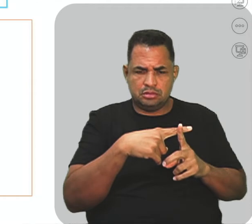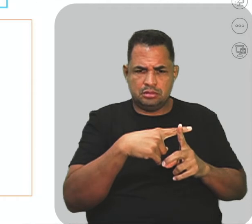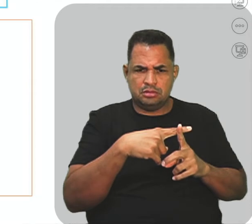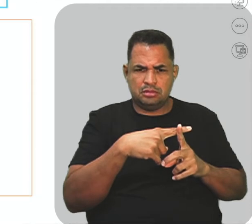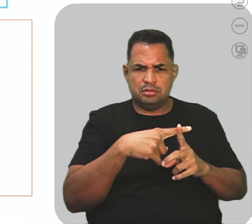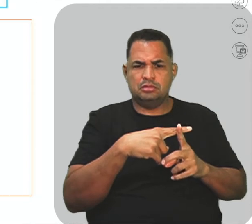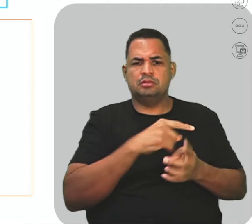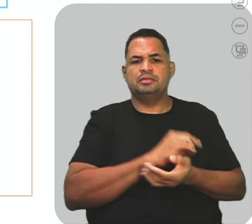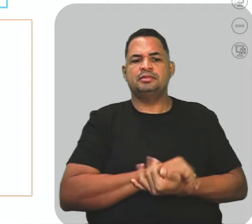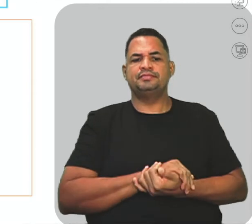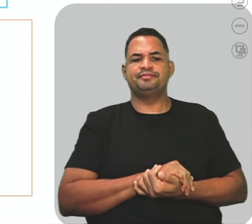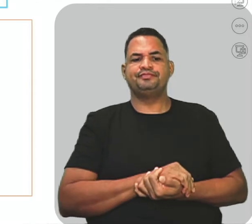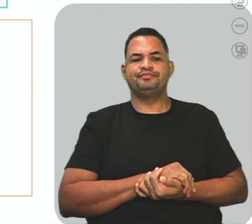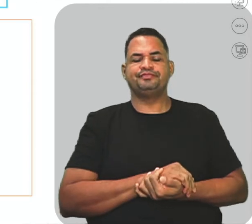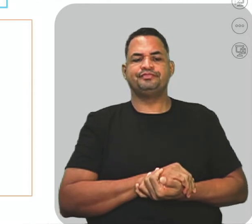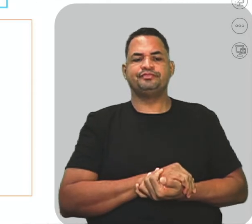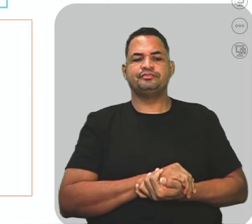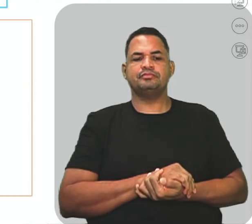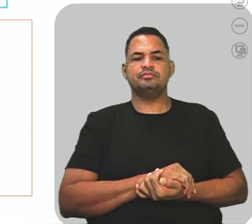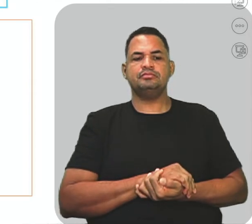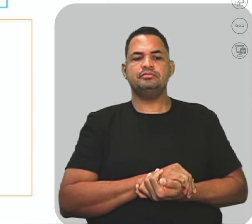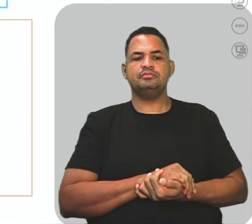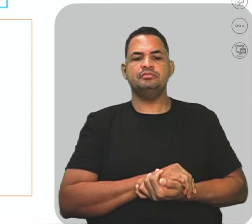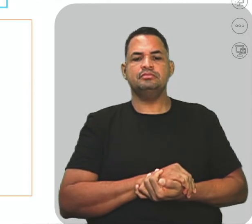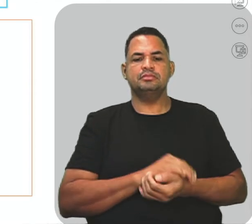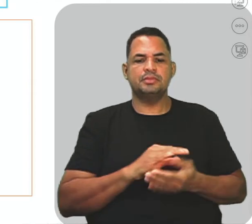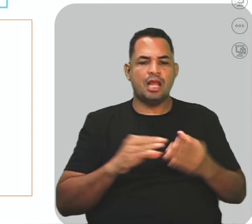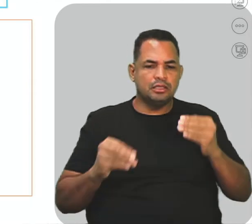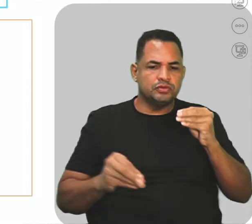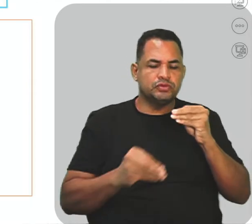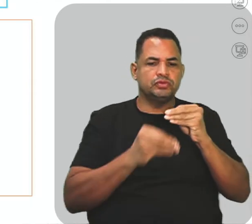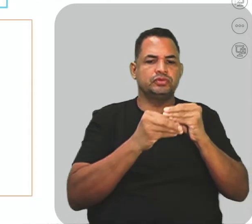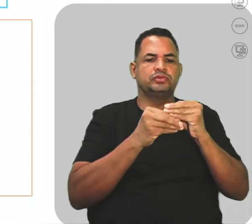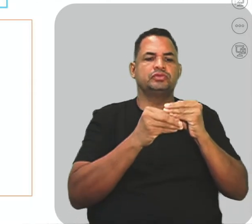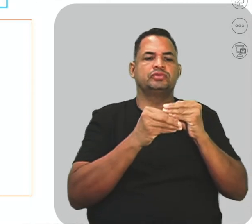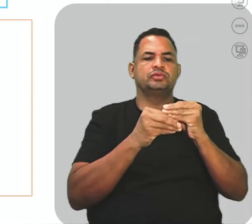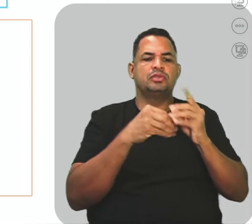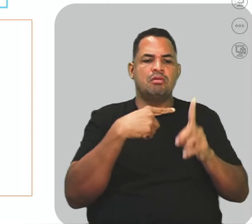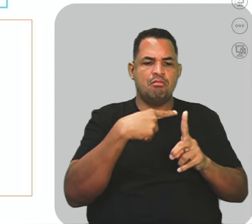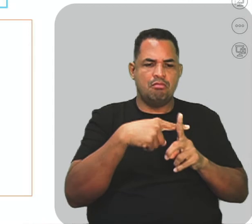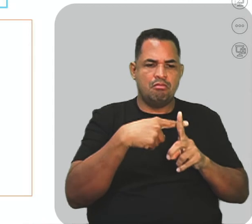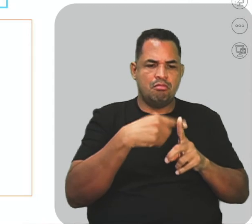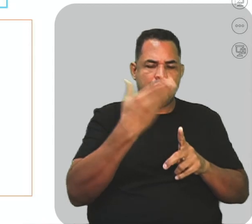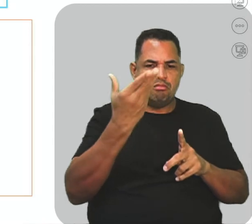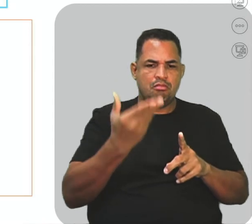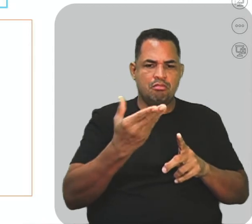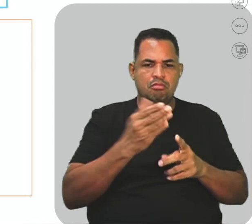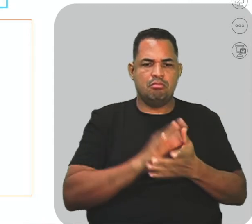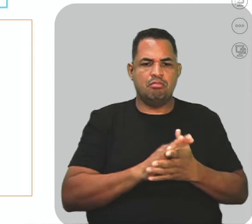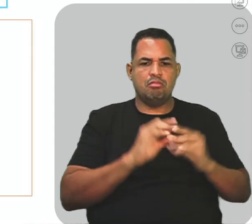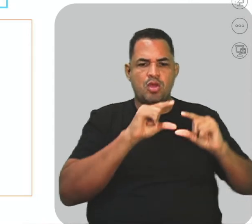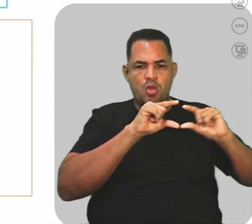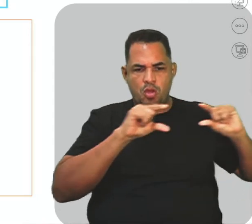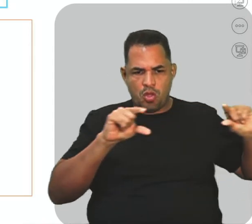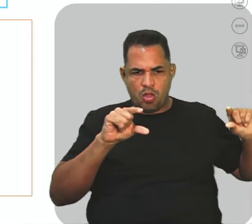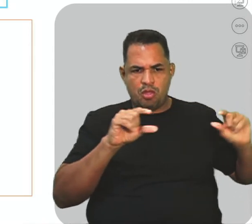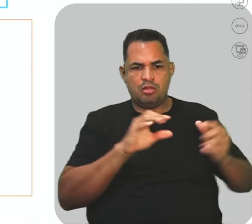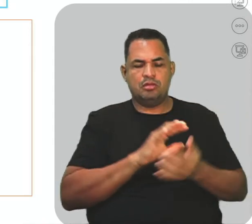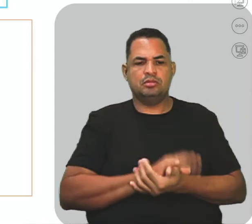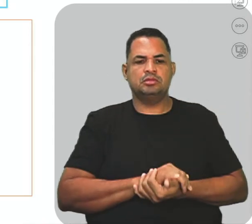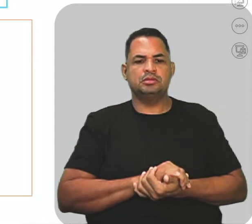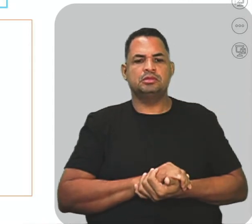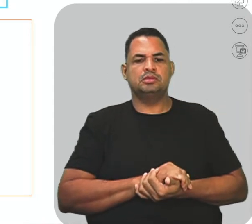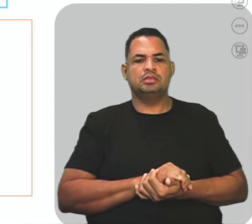quê? De soma, né? Acrescenta aí a mais a essa oração. E no